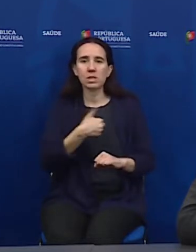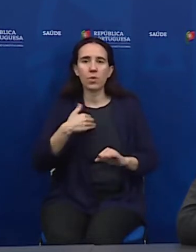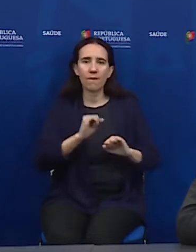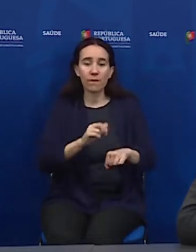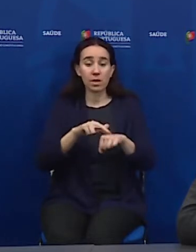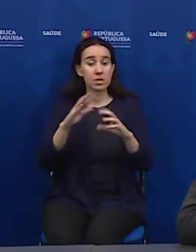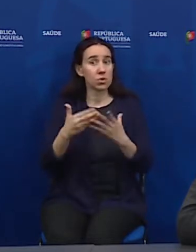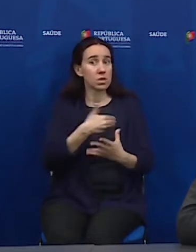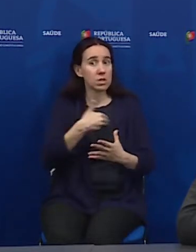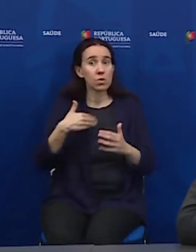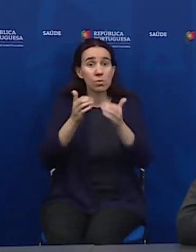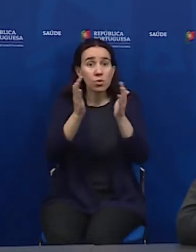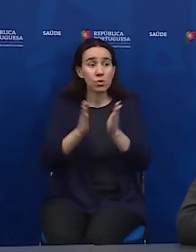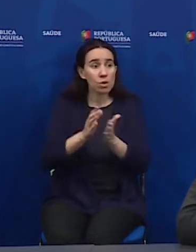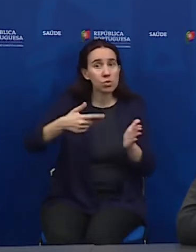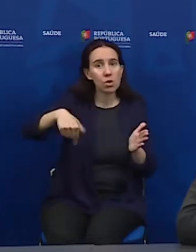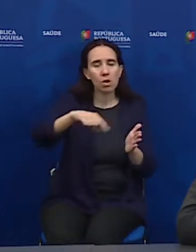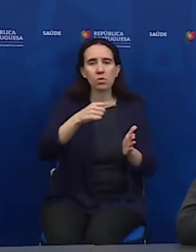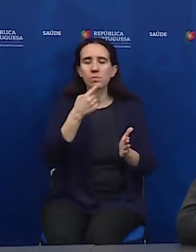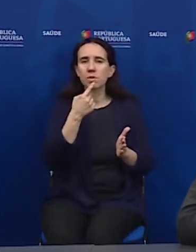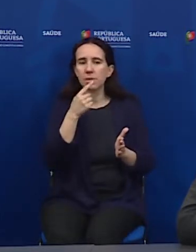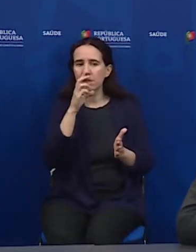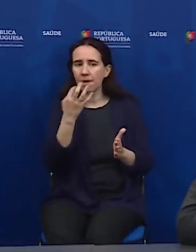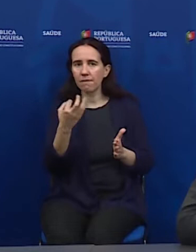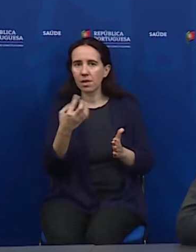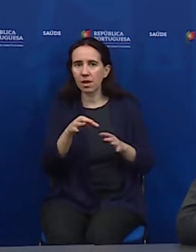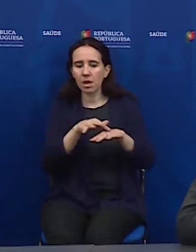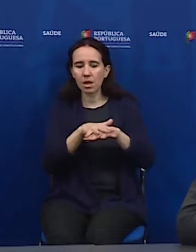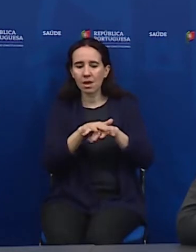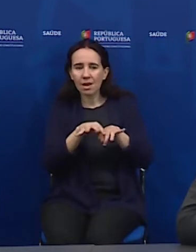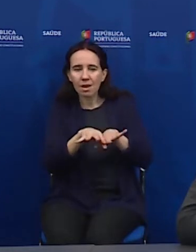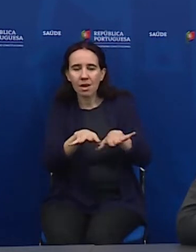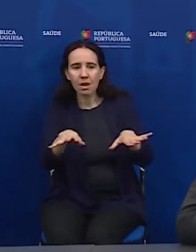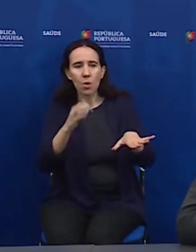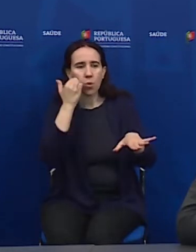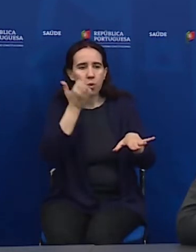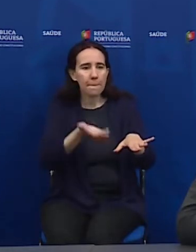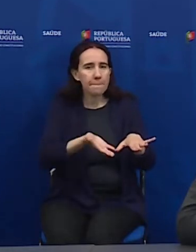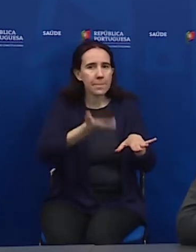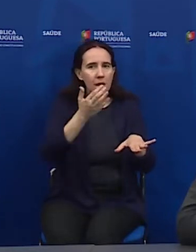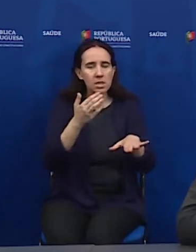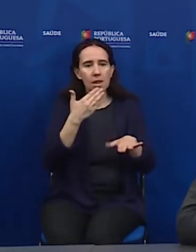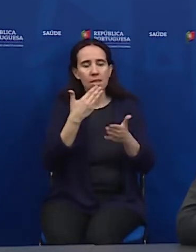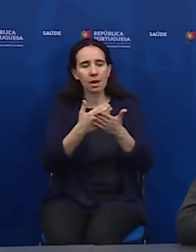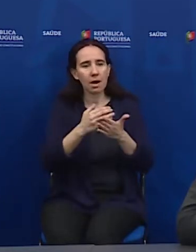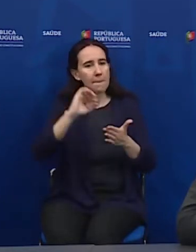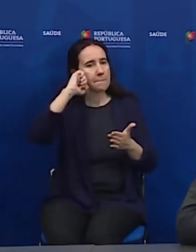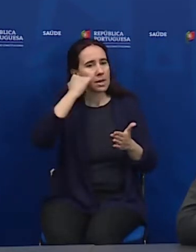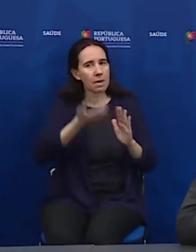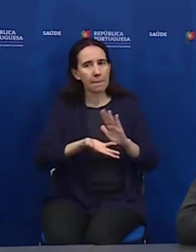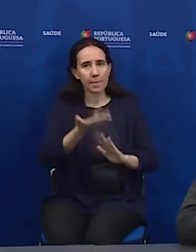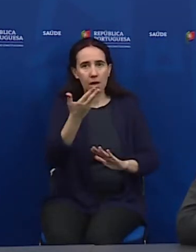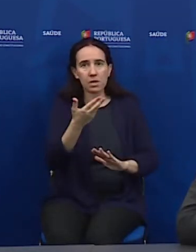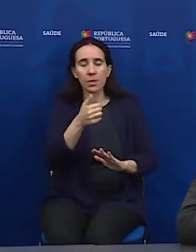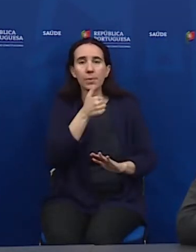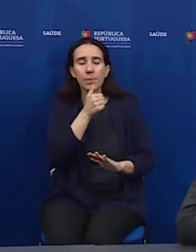para a Direção-Geral da Saúde e para todos nós, percebermos se há linhagens mais severas, mais agressivas e